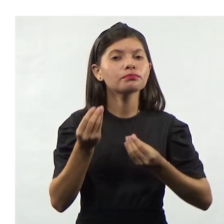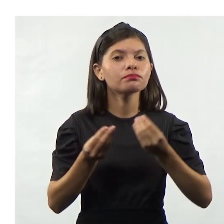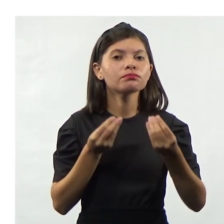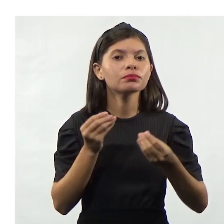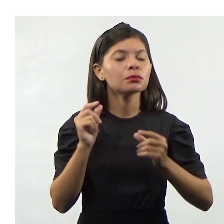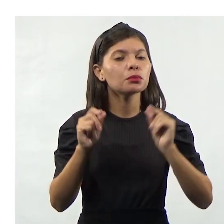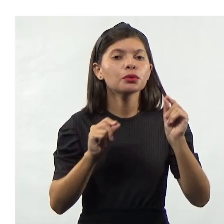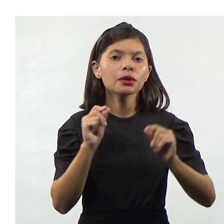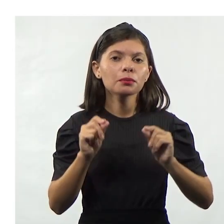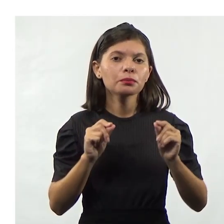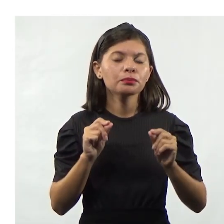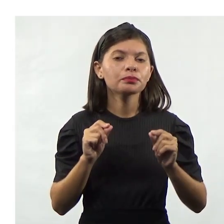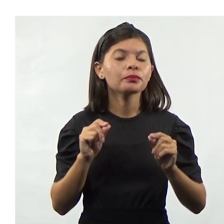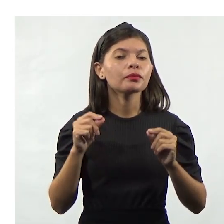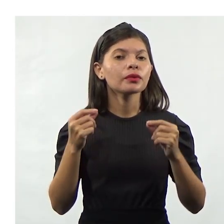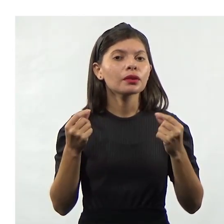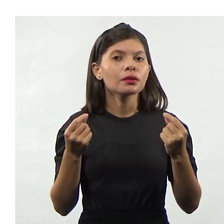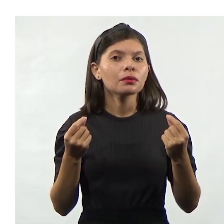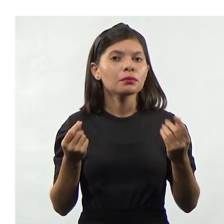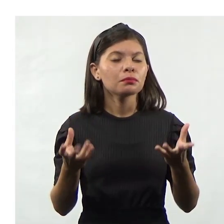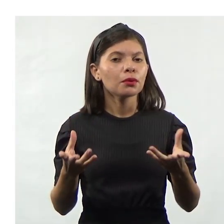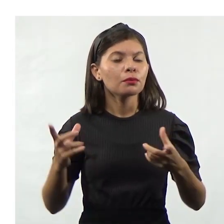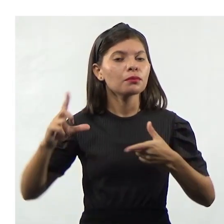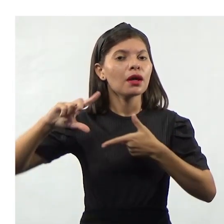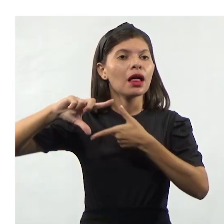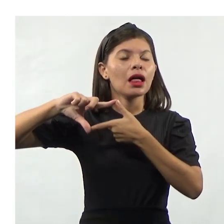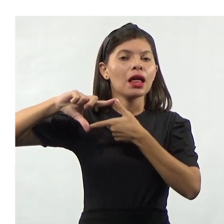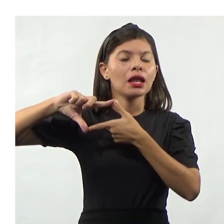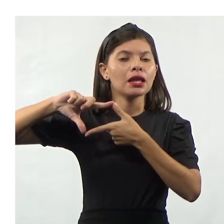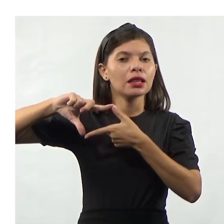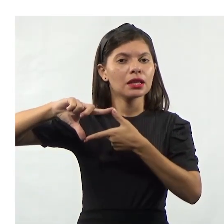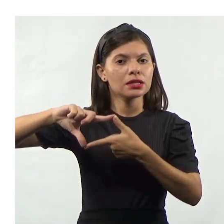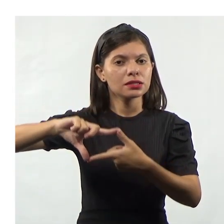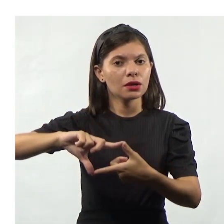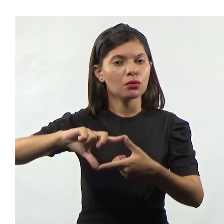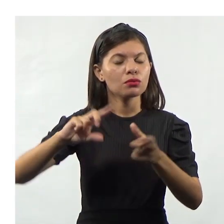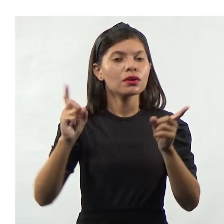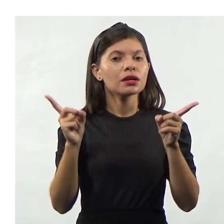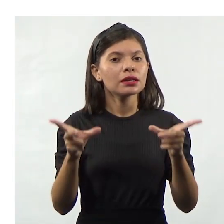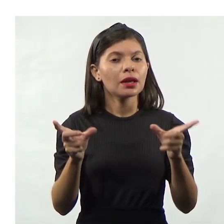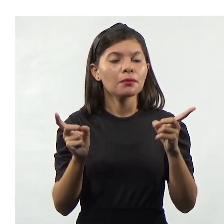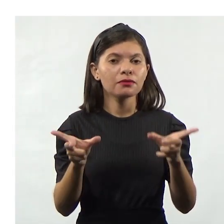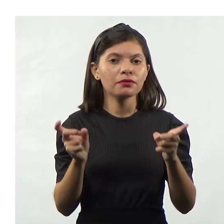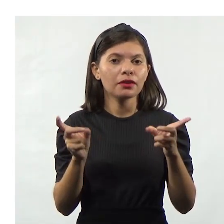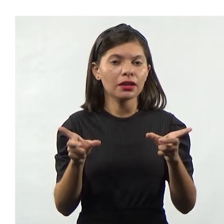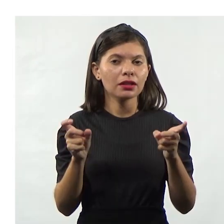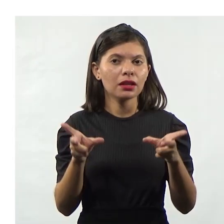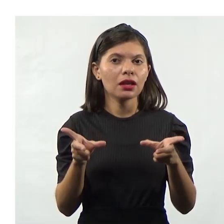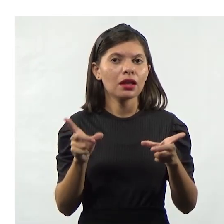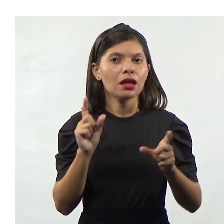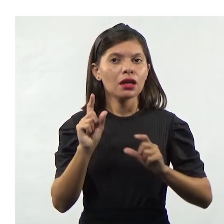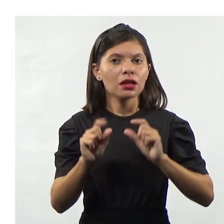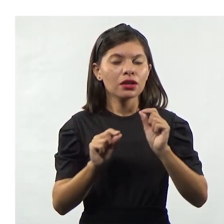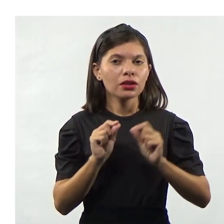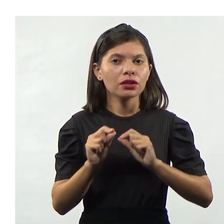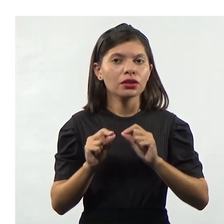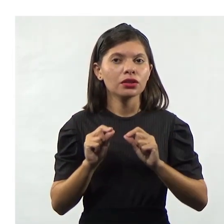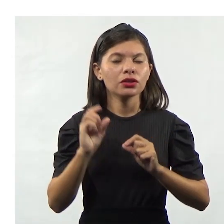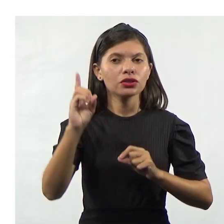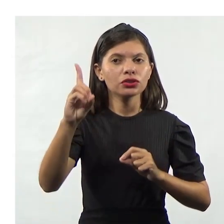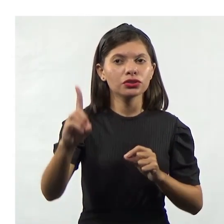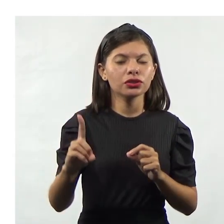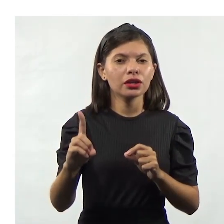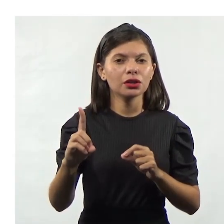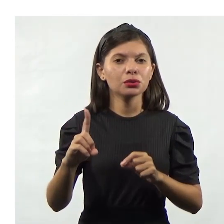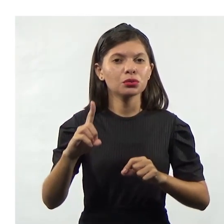vai licitar para quê? Bom, no caso de alienação, que é venda, né? E